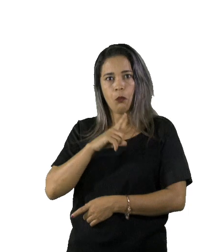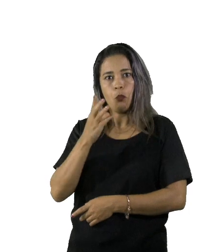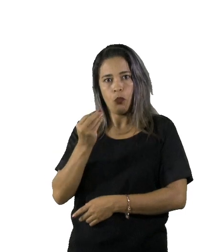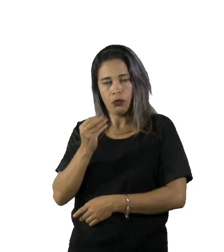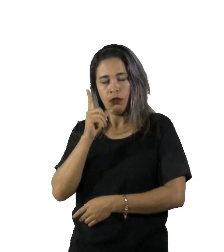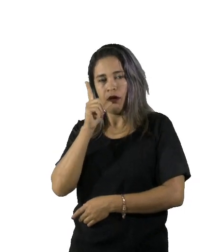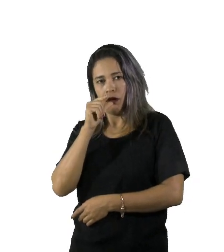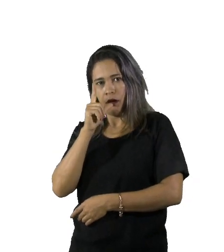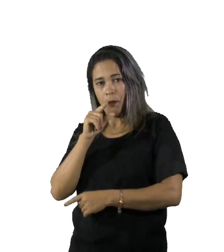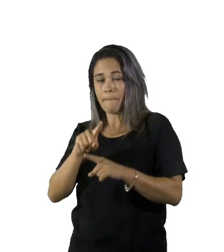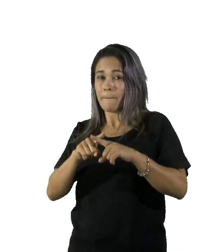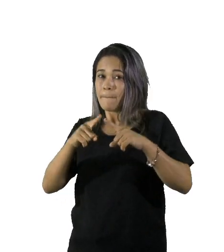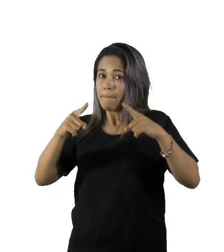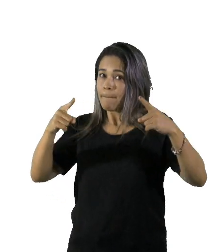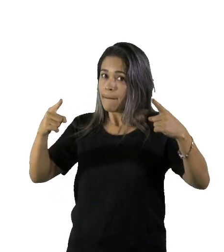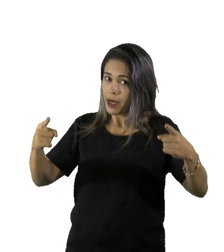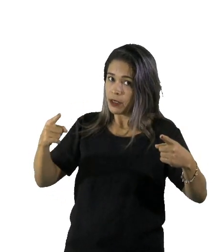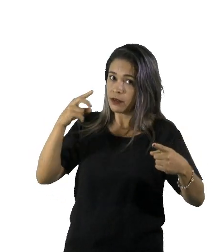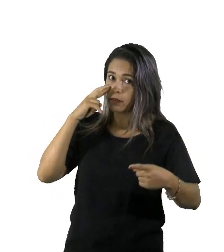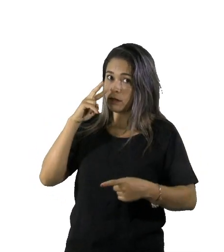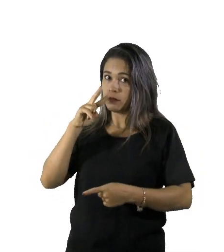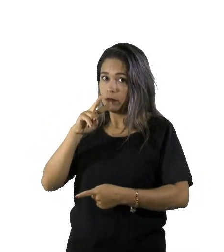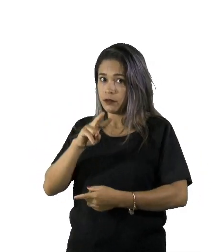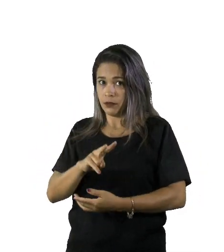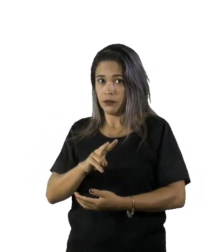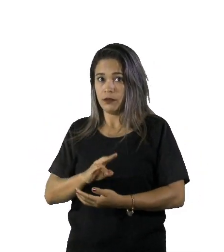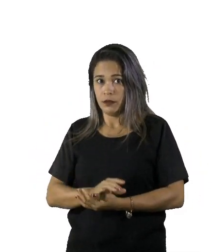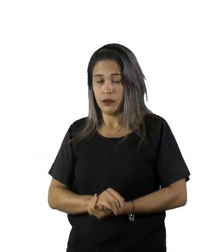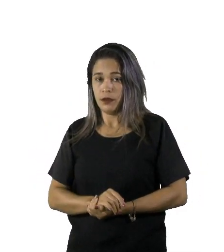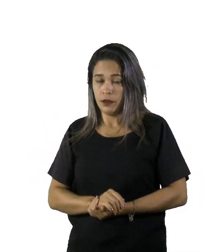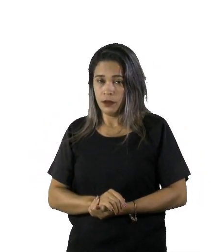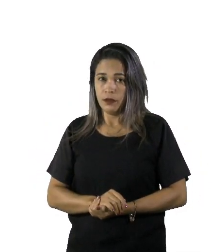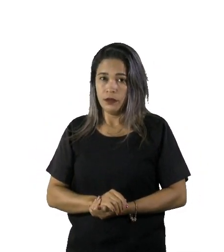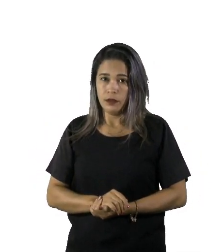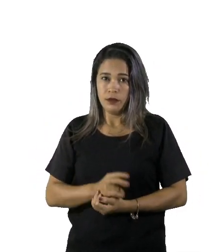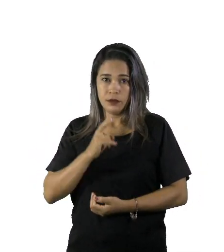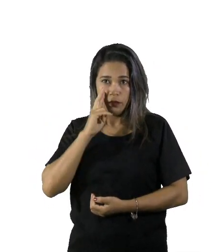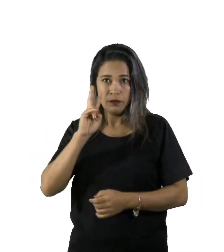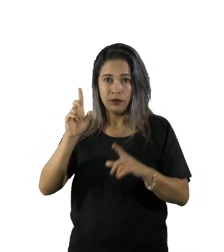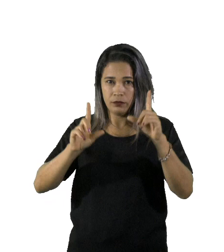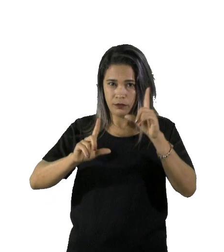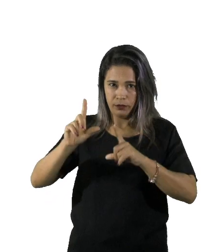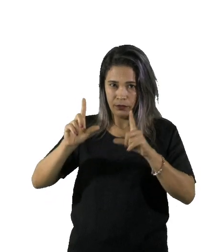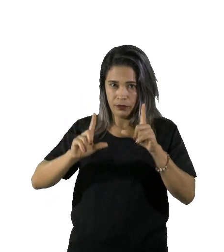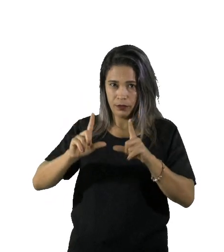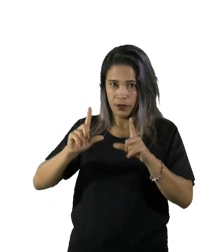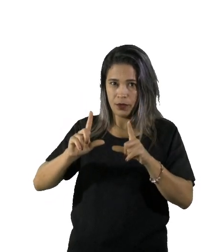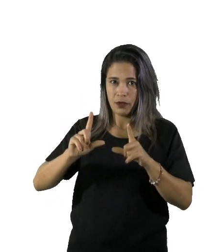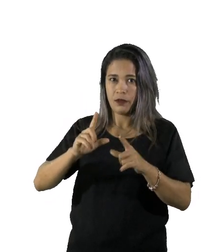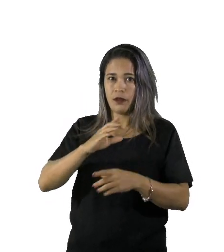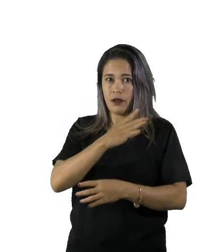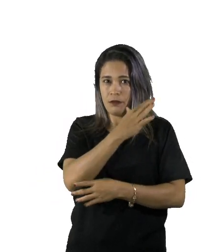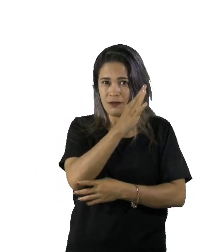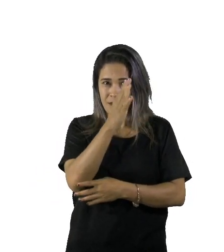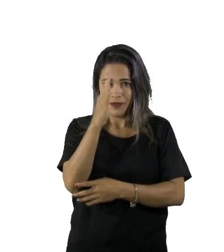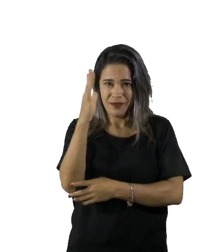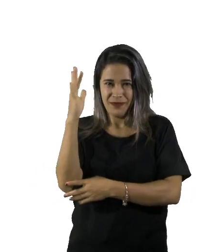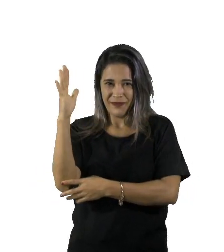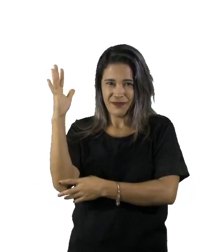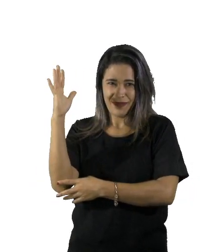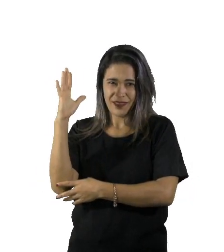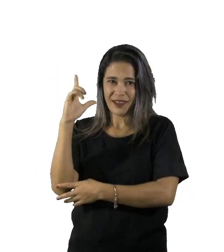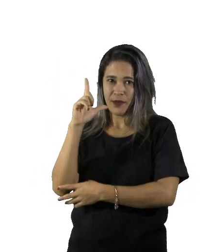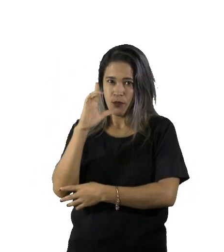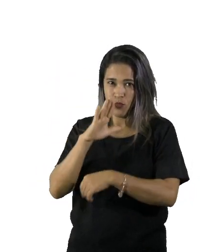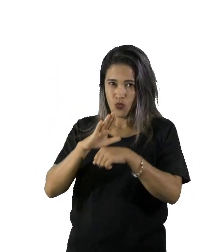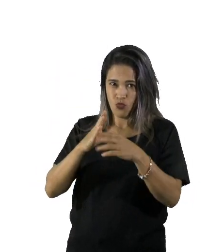água, mas que, como a gente viu aí pelas notícias na televisão, né, pela televisão, o Pantanal, que é a região muito rica